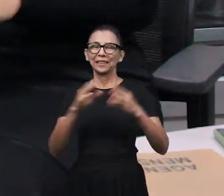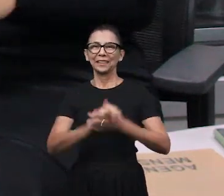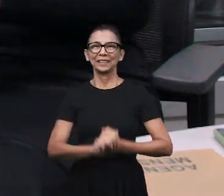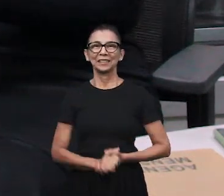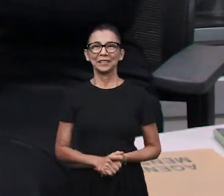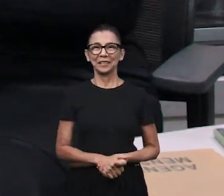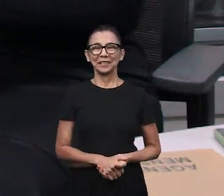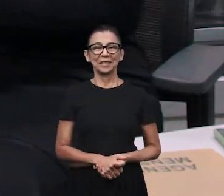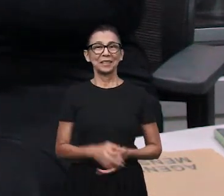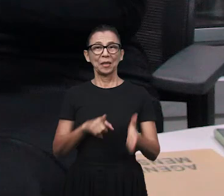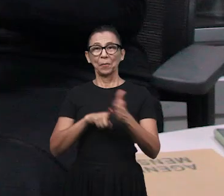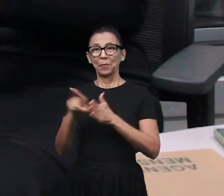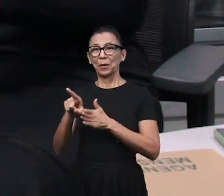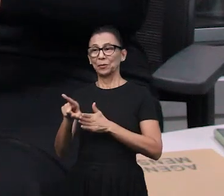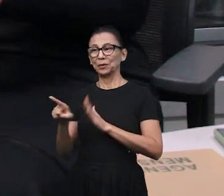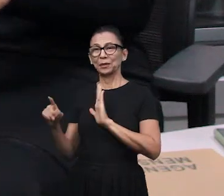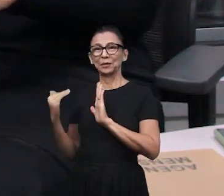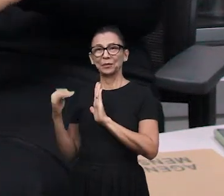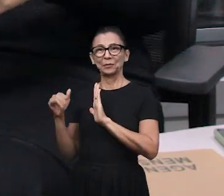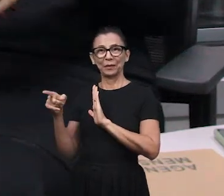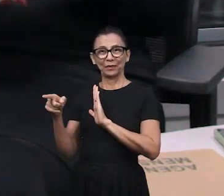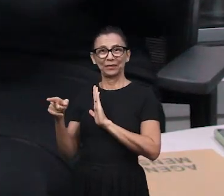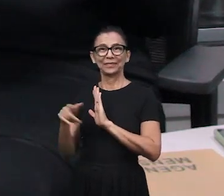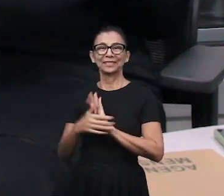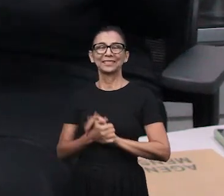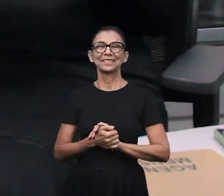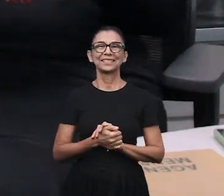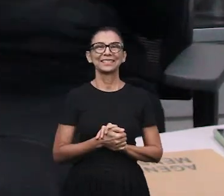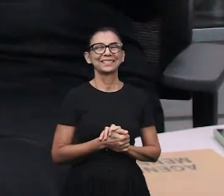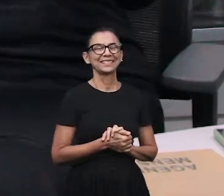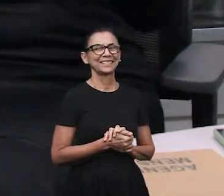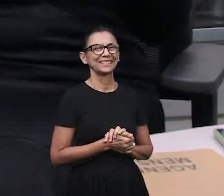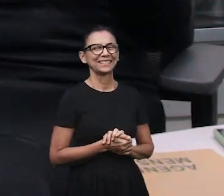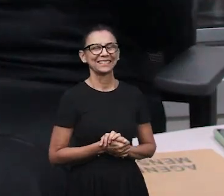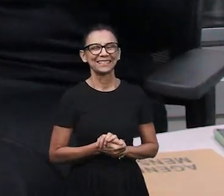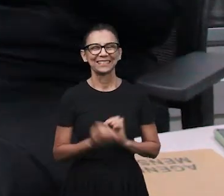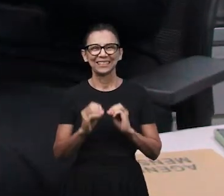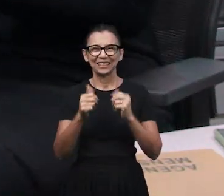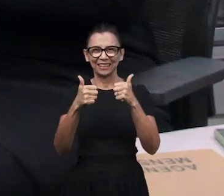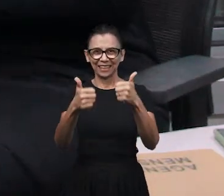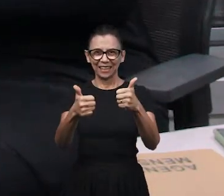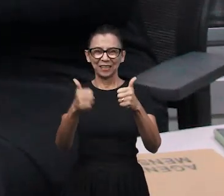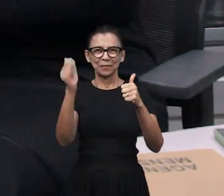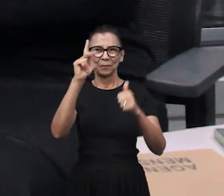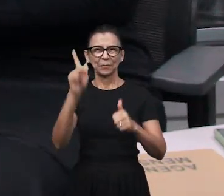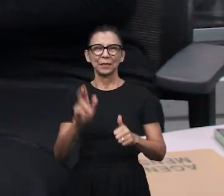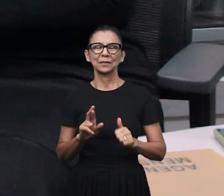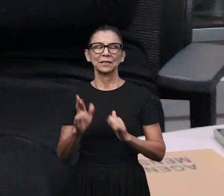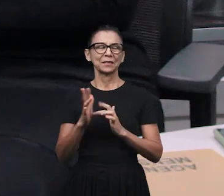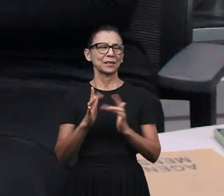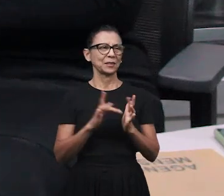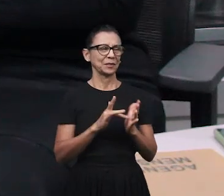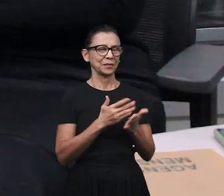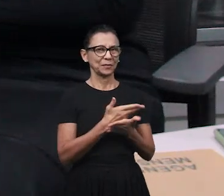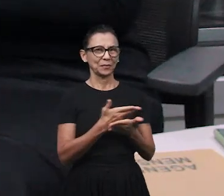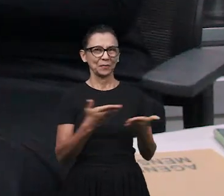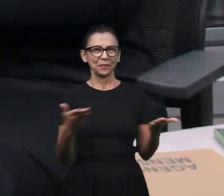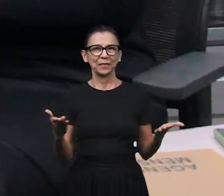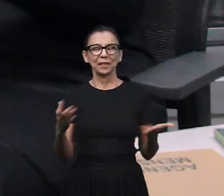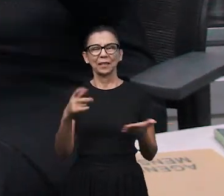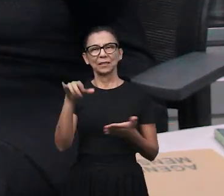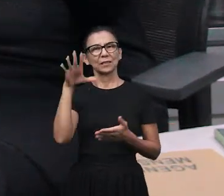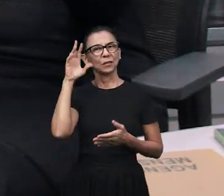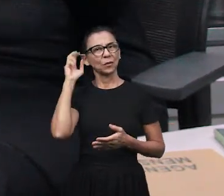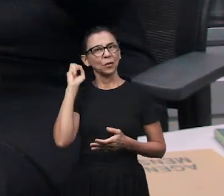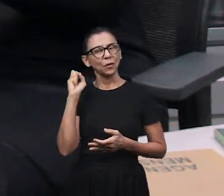isso aí, se você quiser saber, @Andréia Thalma. Você pergunta para ela. É outra pauta, né? É outra pauta, tá bom? Andréia, paz do Senhor. A paz